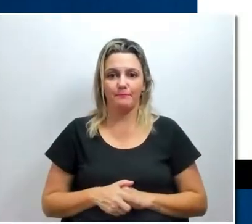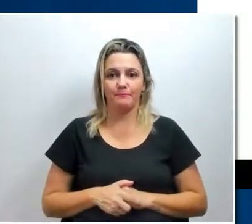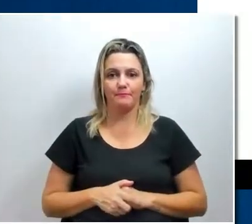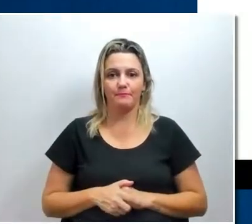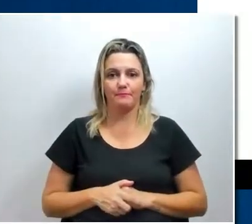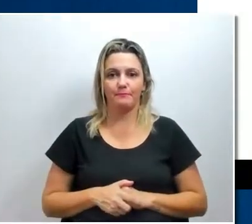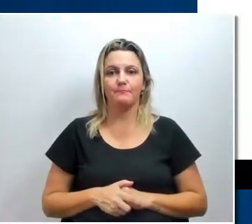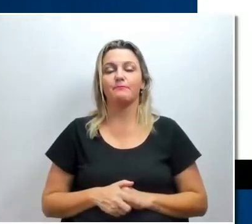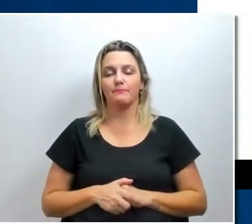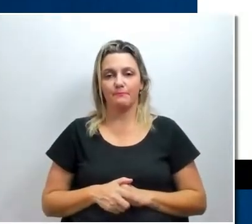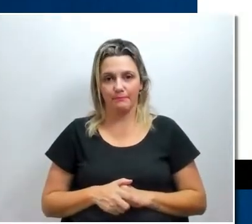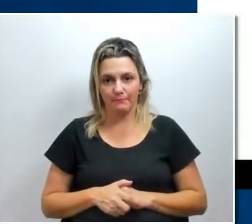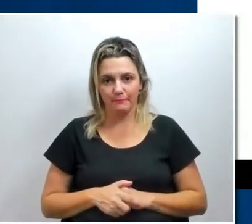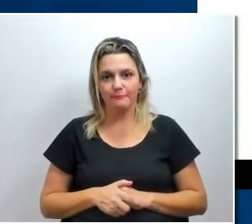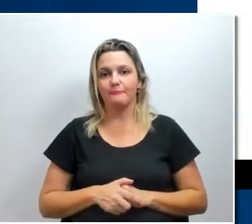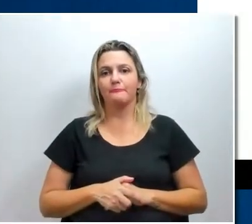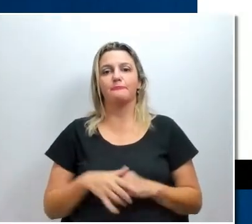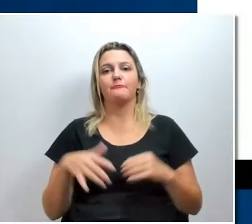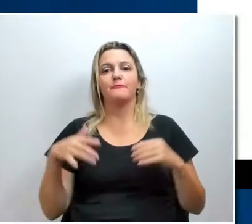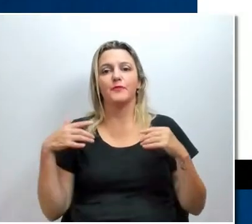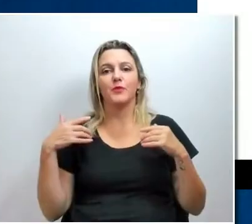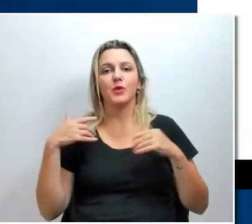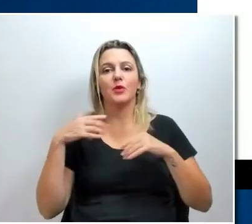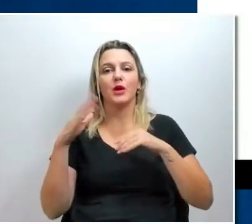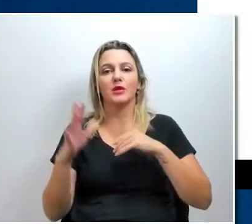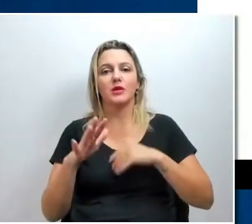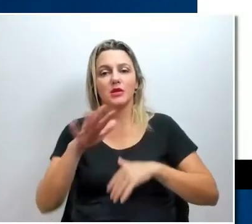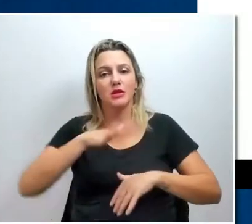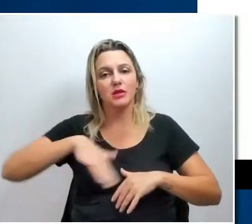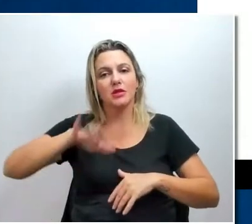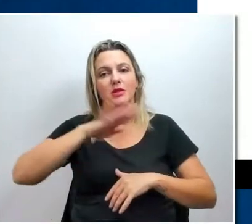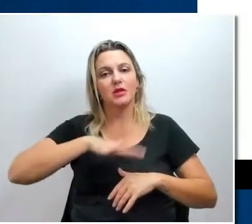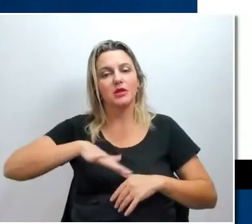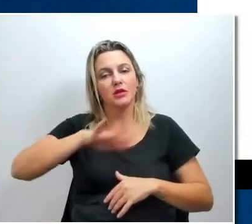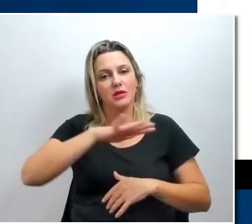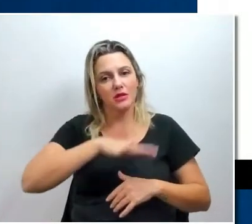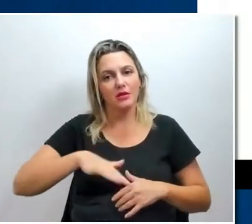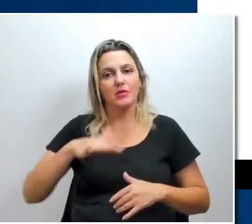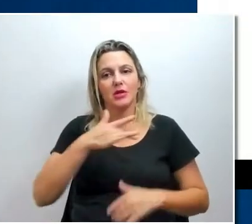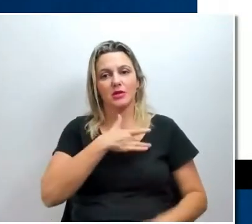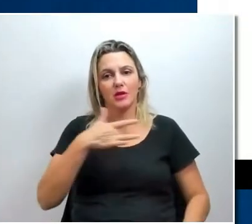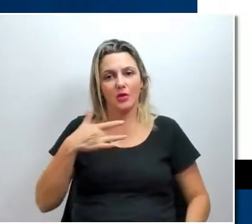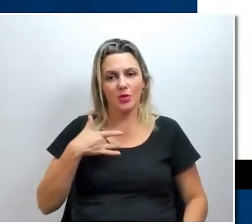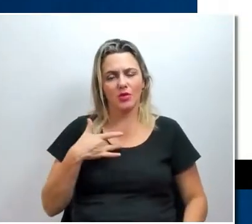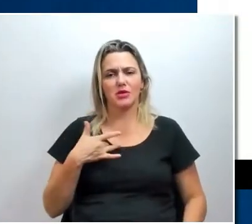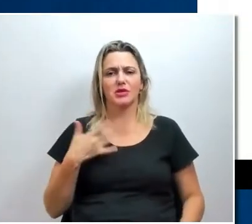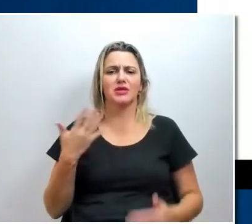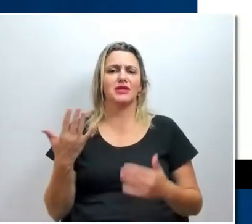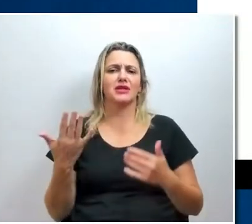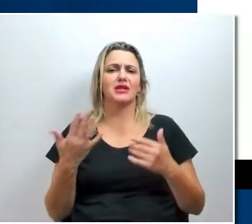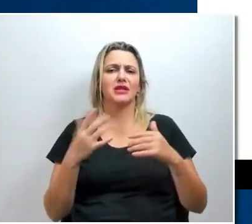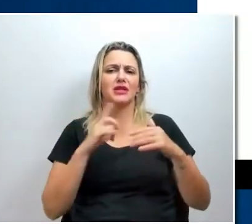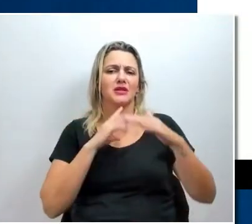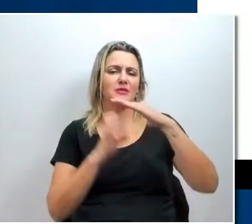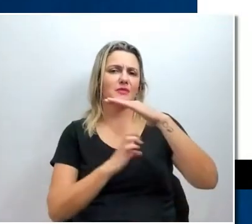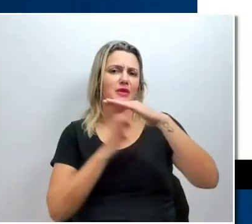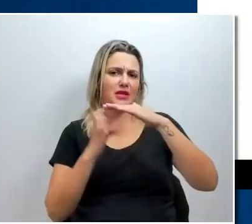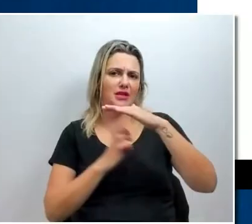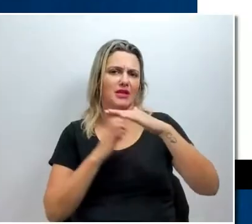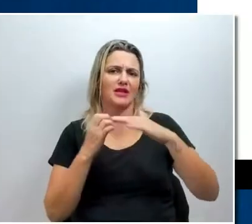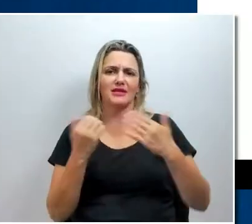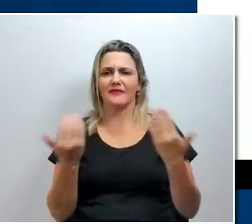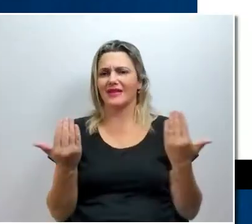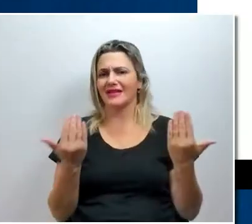devem arcar com os custos de terapias especiais. Bom, para começo de conversa, pessoal, não existe terapia especial para o TEA. O que existem são as terapias que